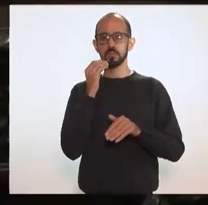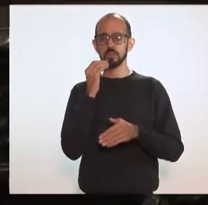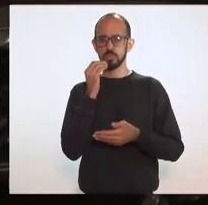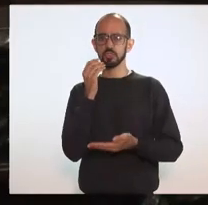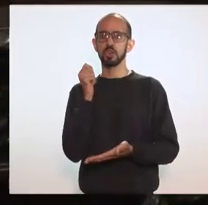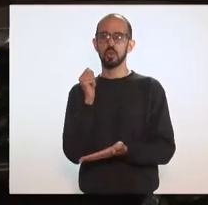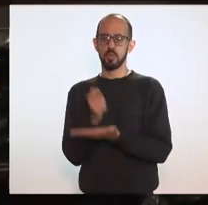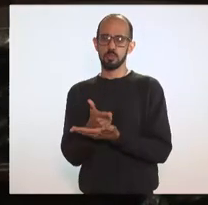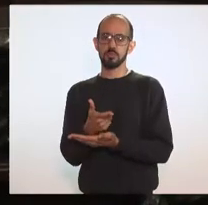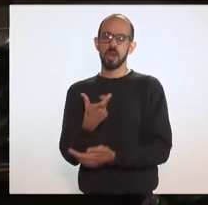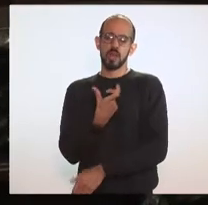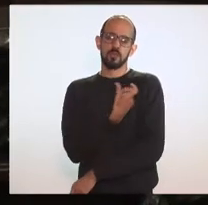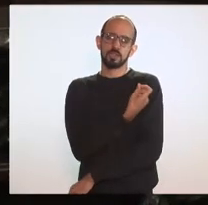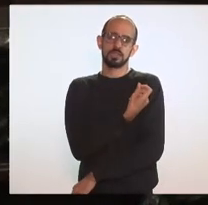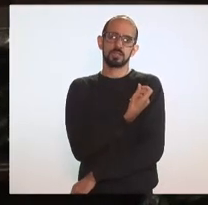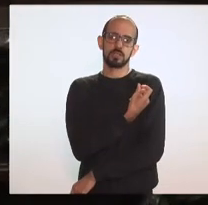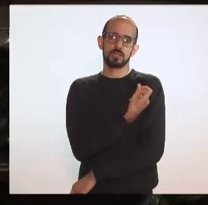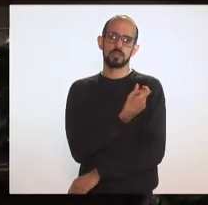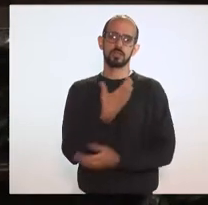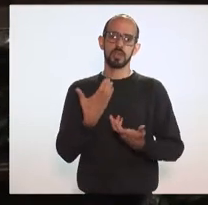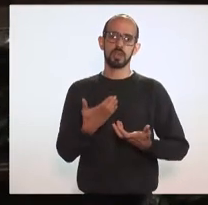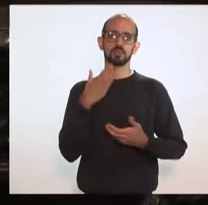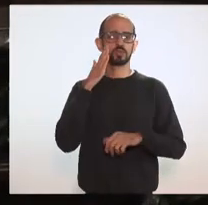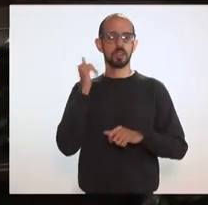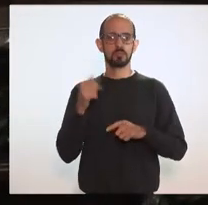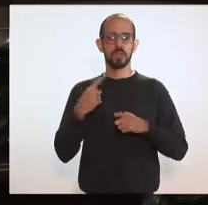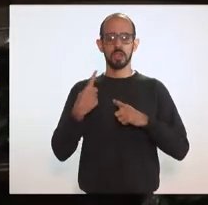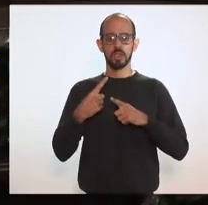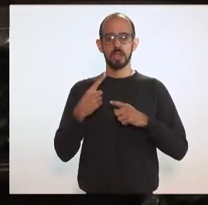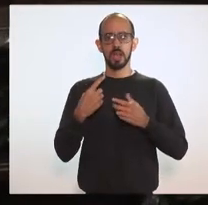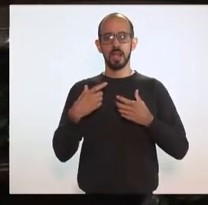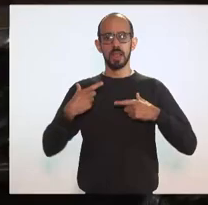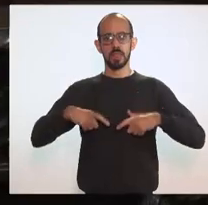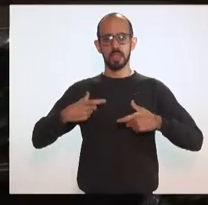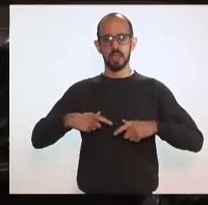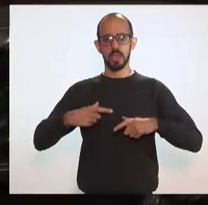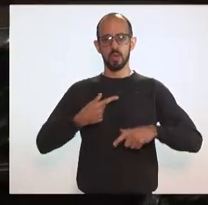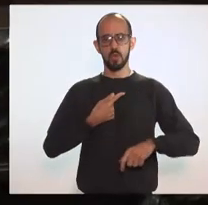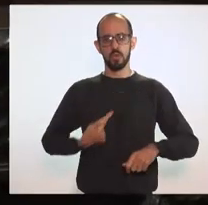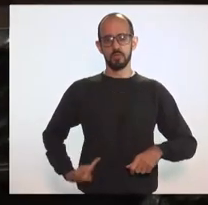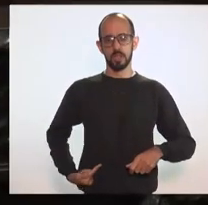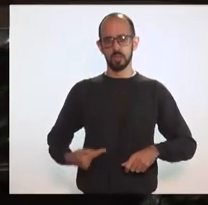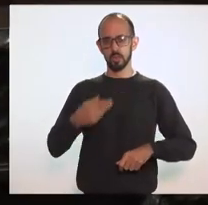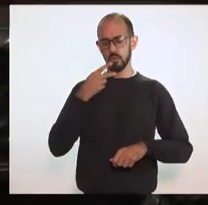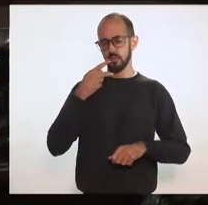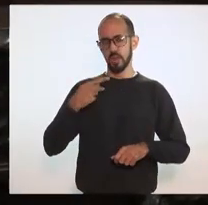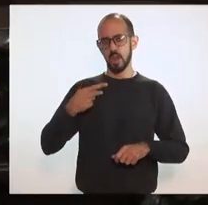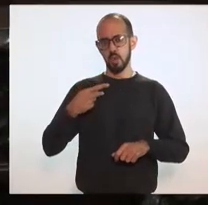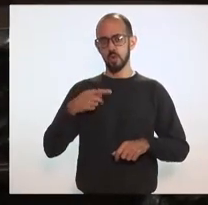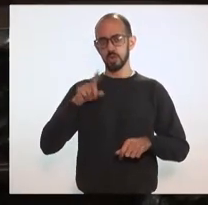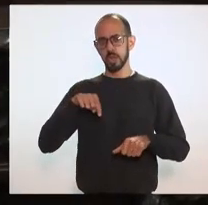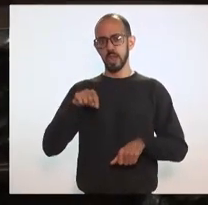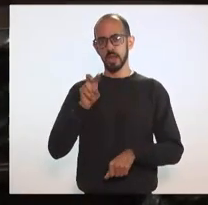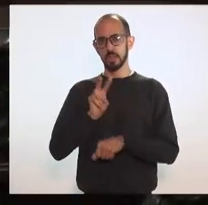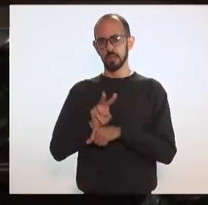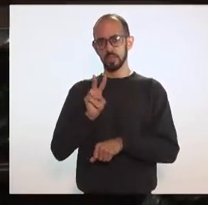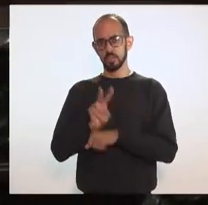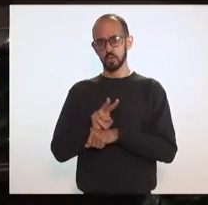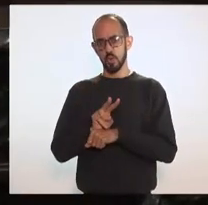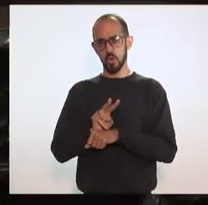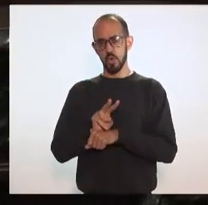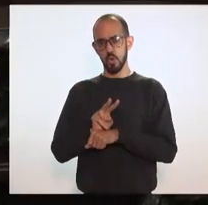possibilidade de compras de vacina eu quero saber cadê o governador que se diz sim Olá eu sou da